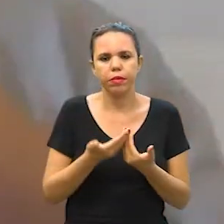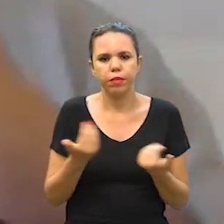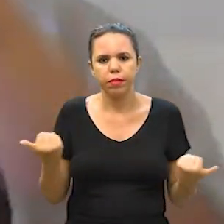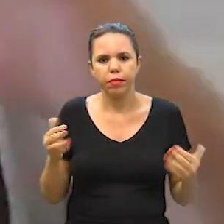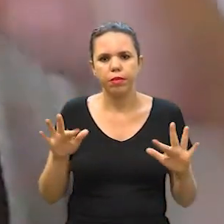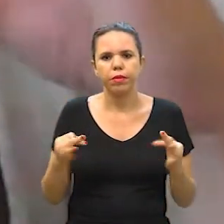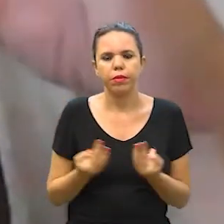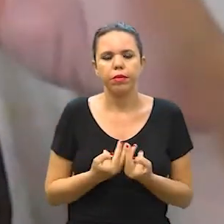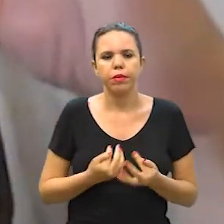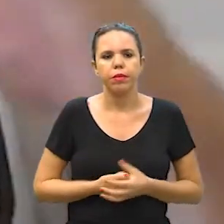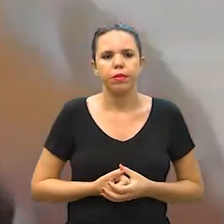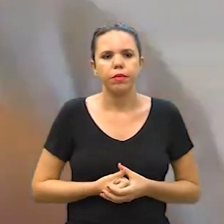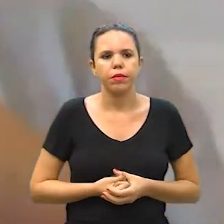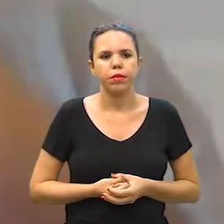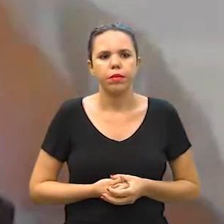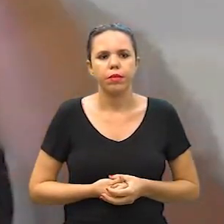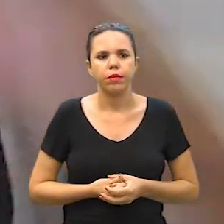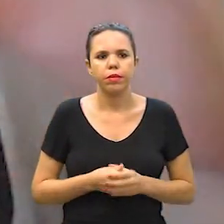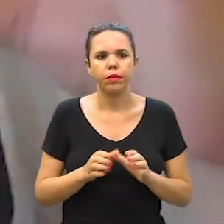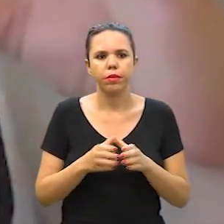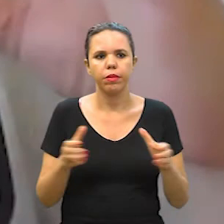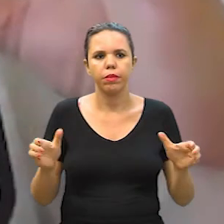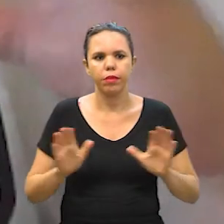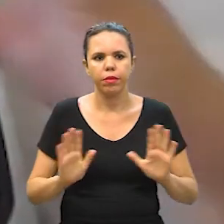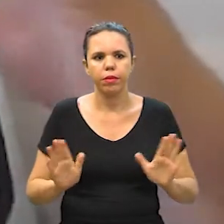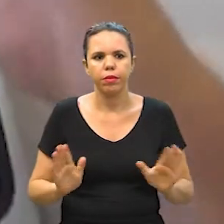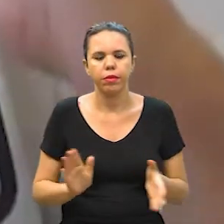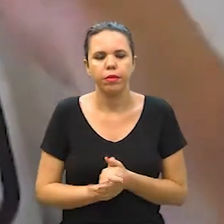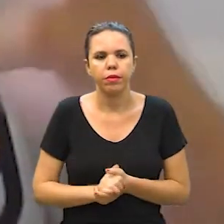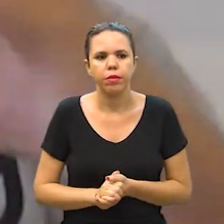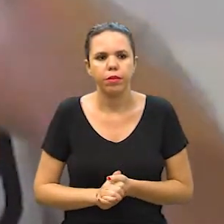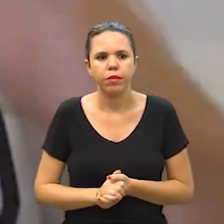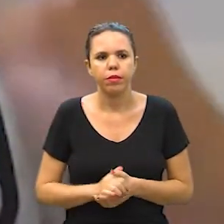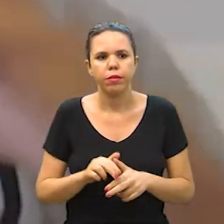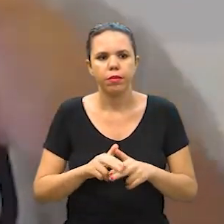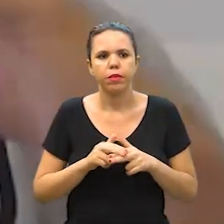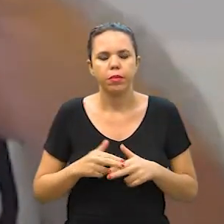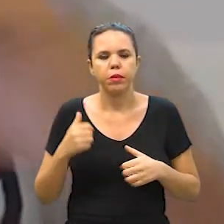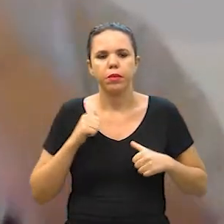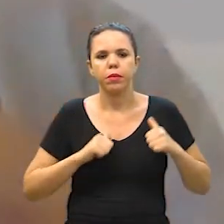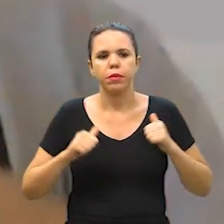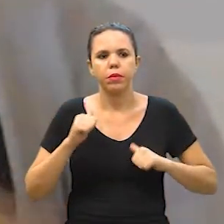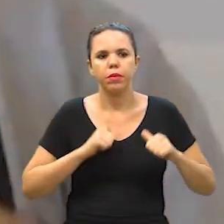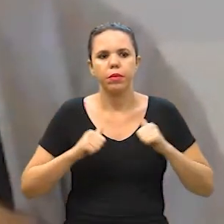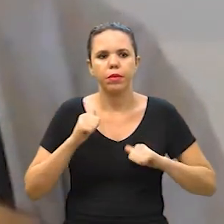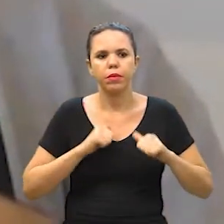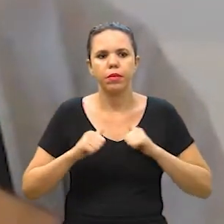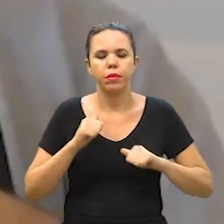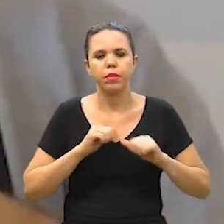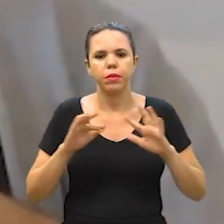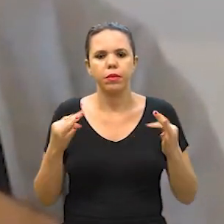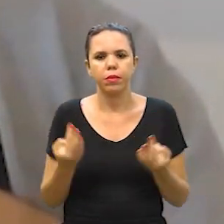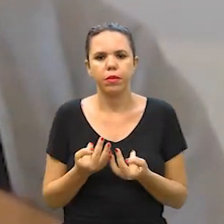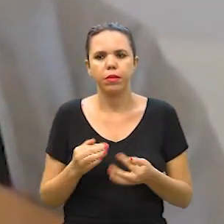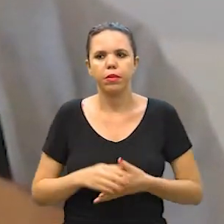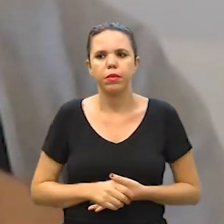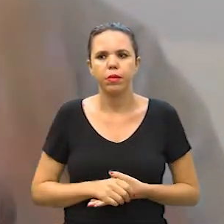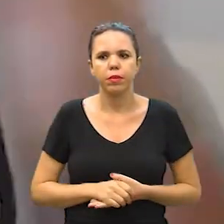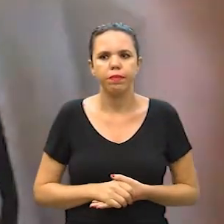rompimento familiar tão grande que gere desconforto, inclusive nos